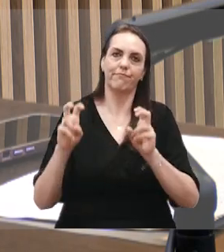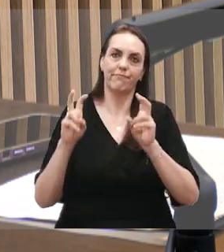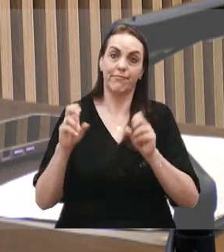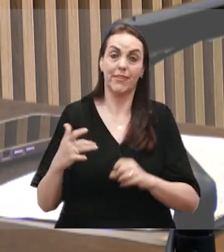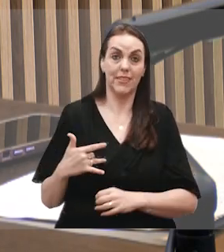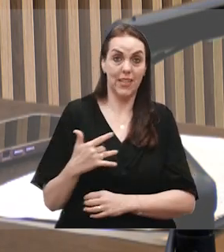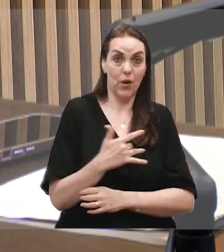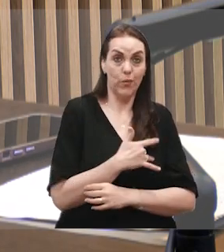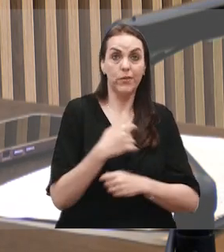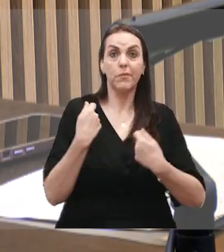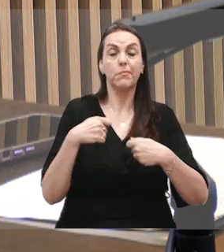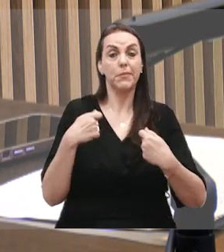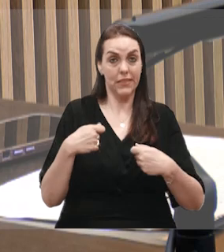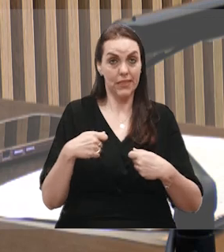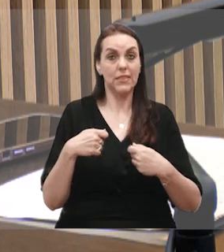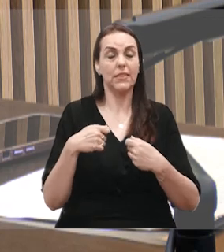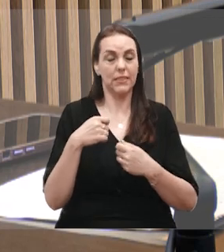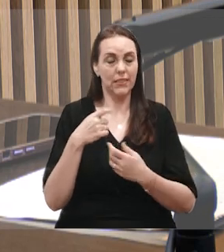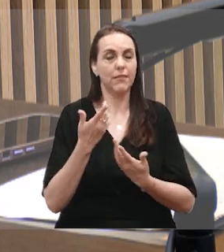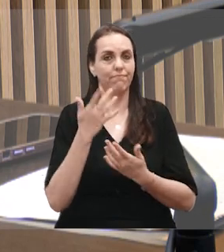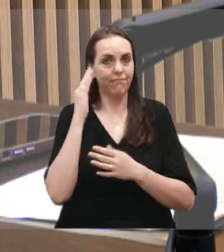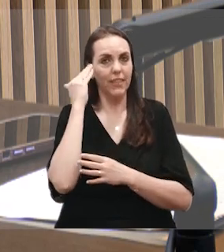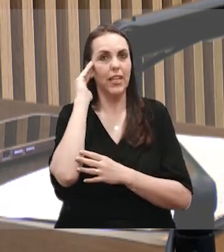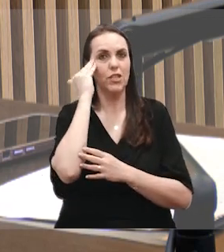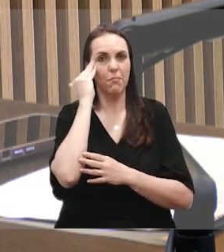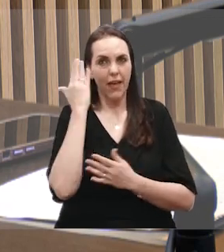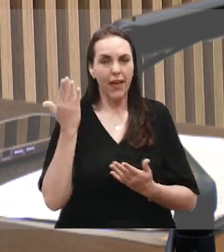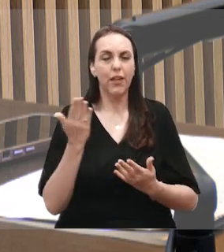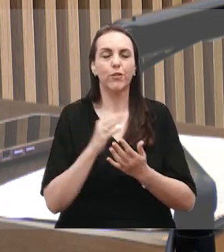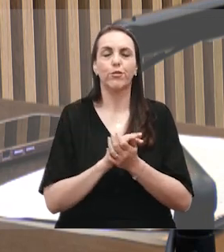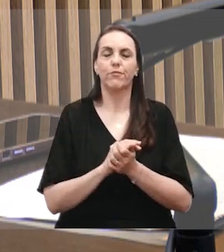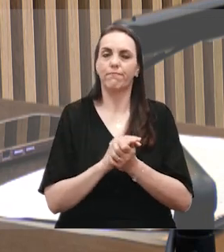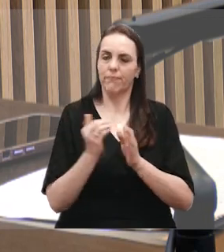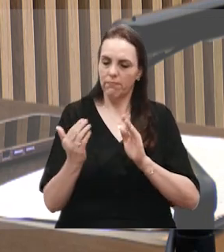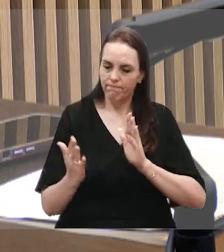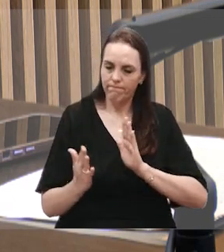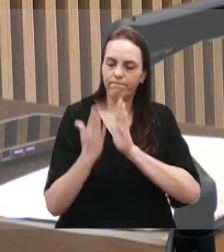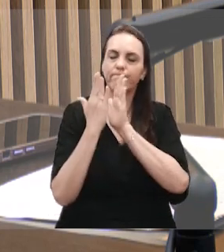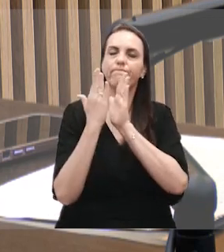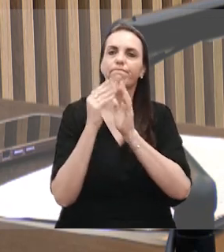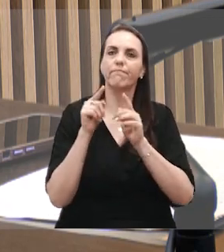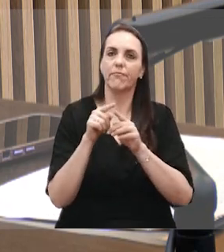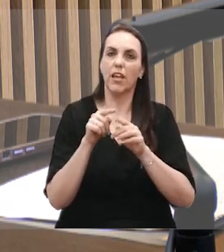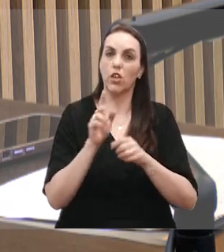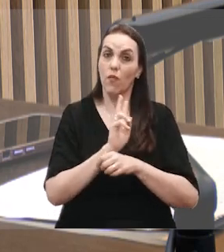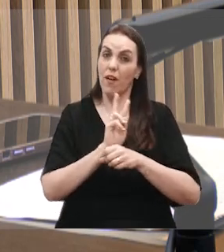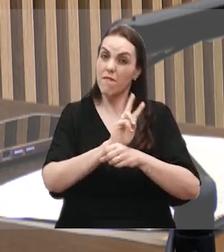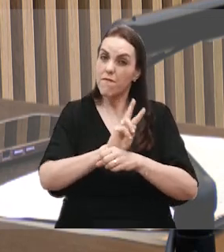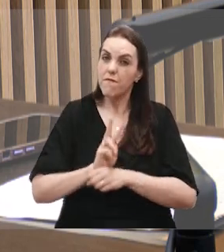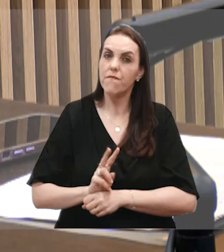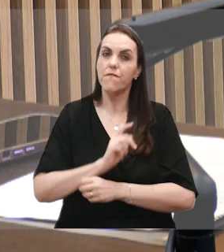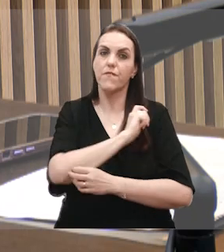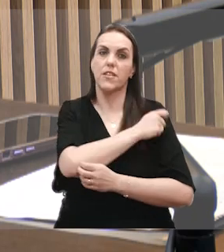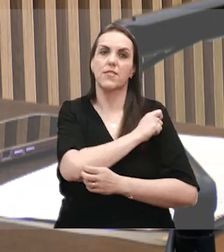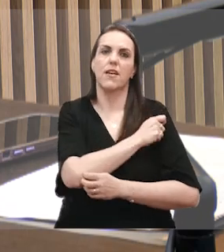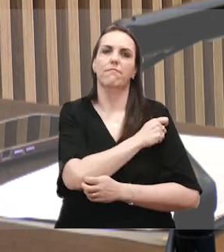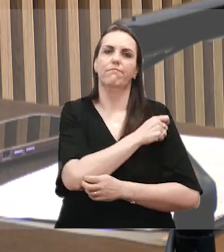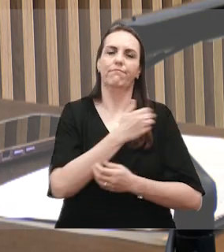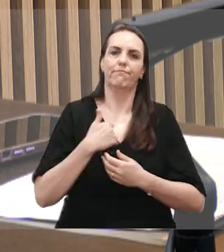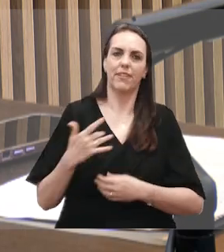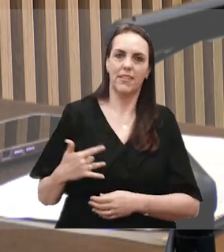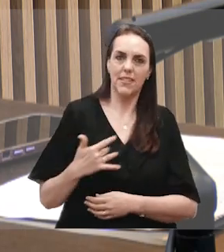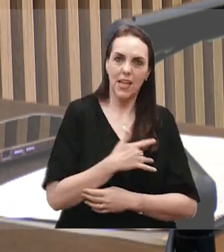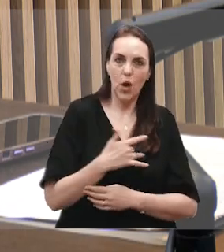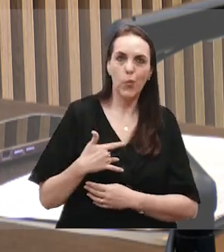ser encaradas de frente, né? E eu vou trabalhar muito na questão da fiscalização, né? Então, a saúde,